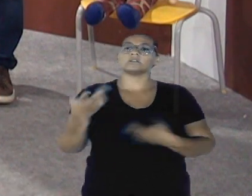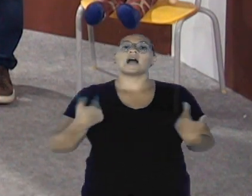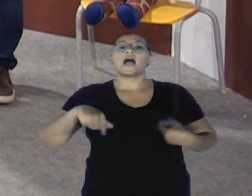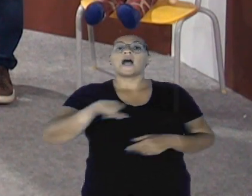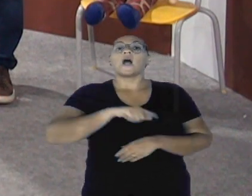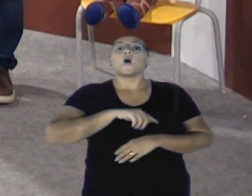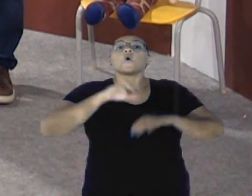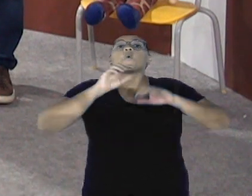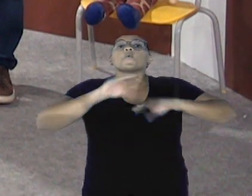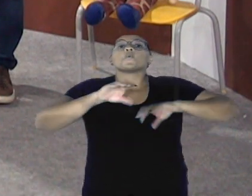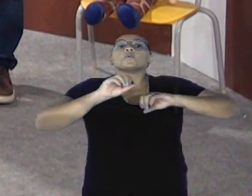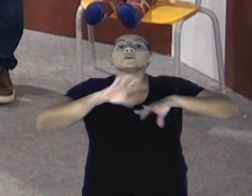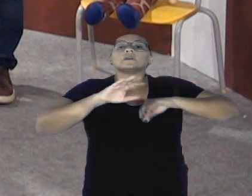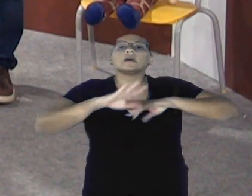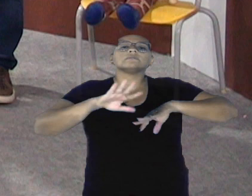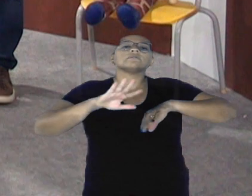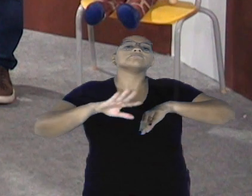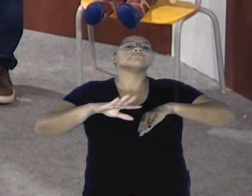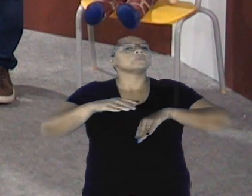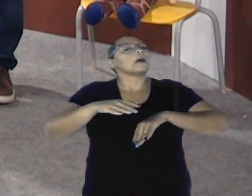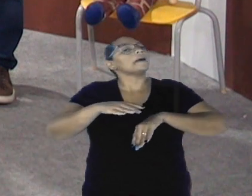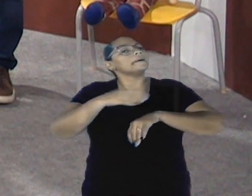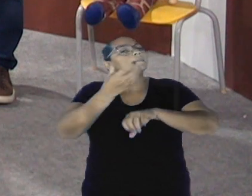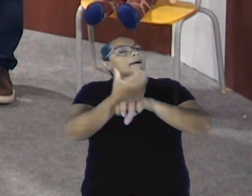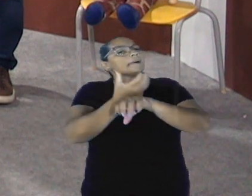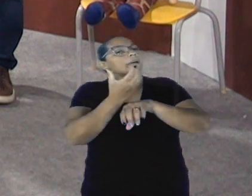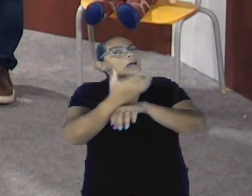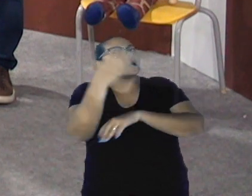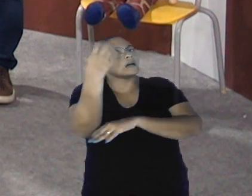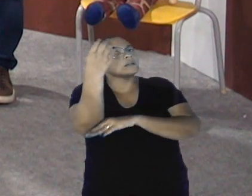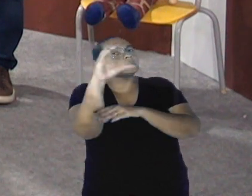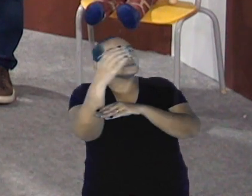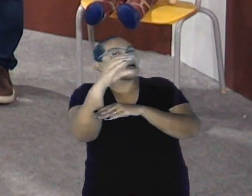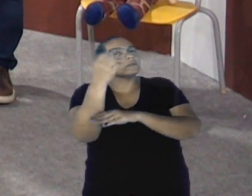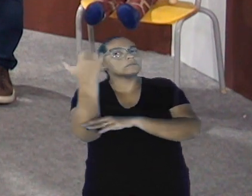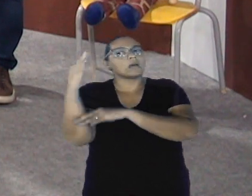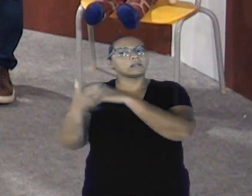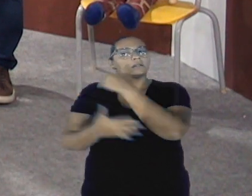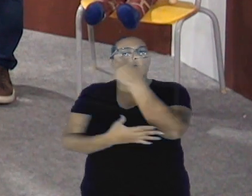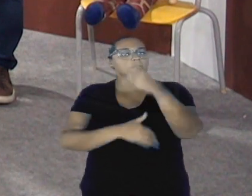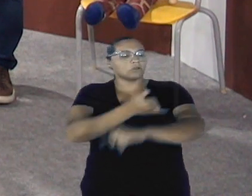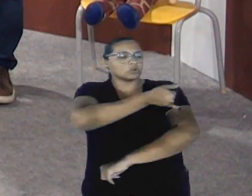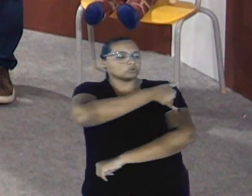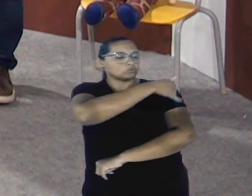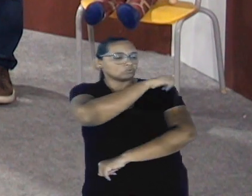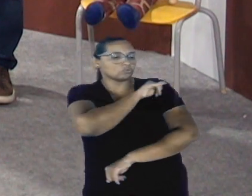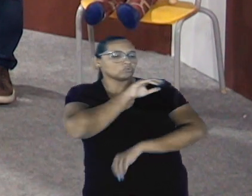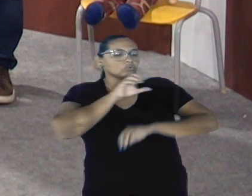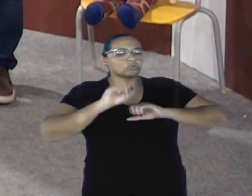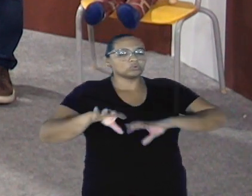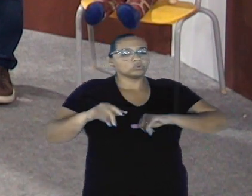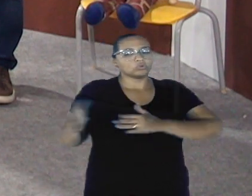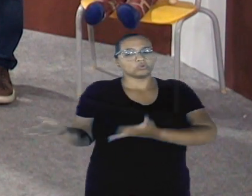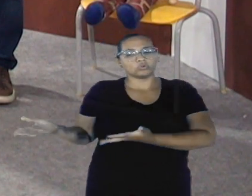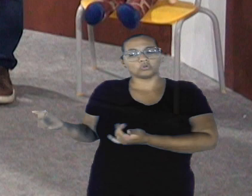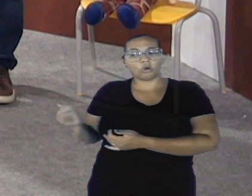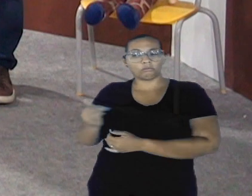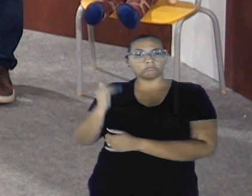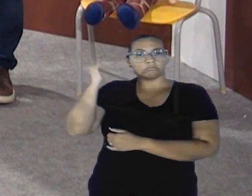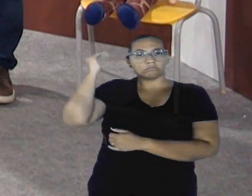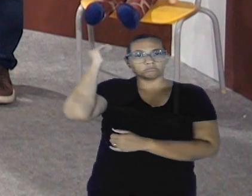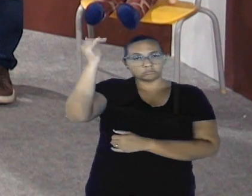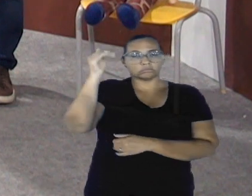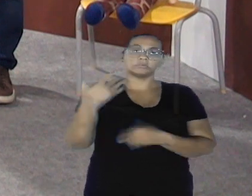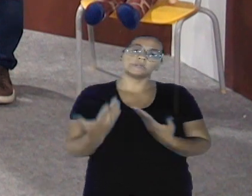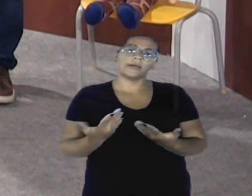para vocês mais uma aula de Ciências da Natureza para EJA, Educação de Jovens e Adultos, precisamente